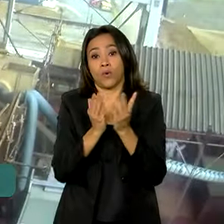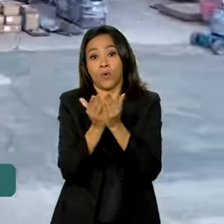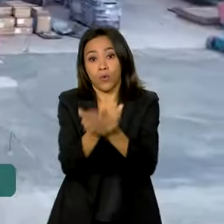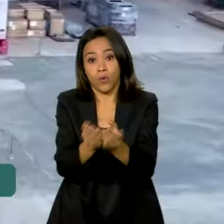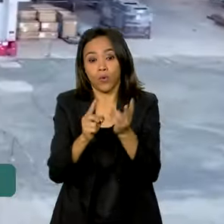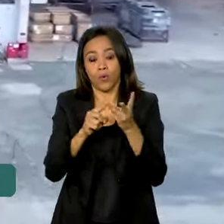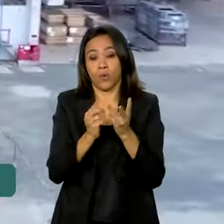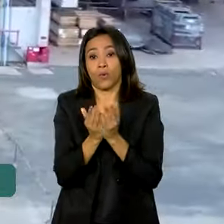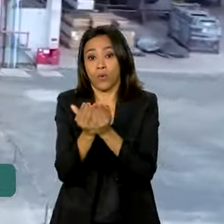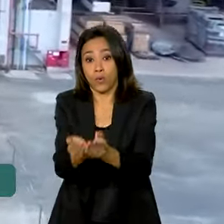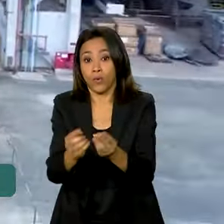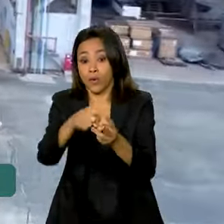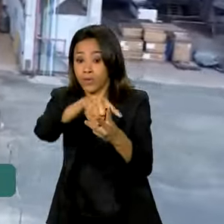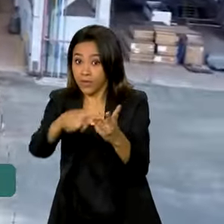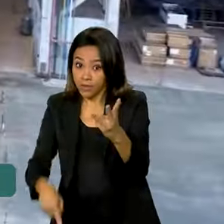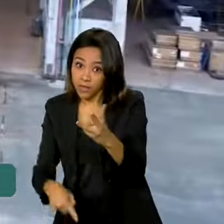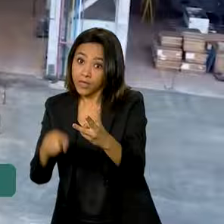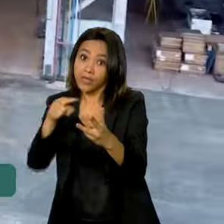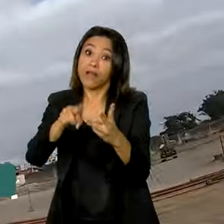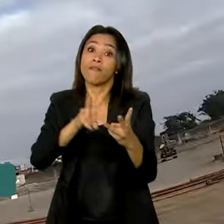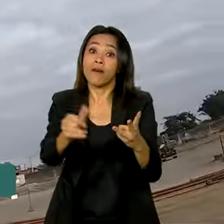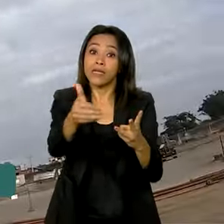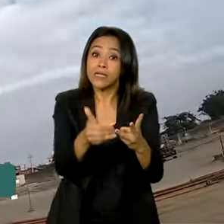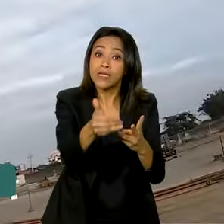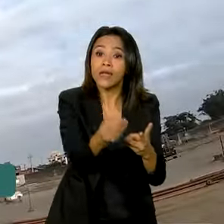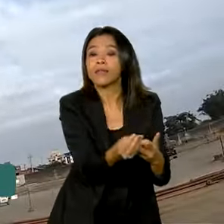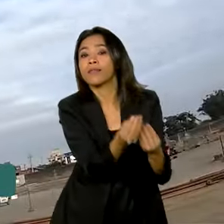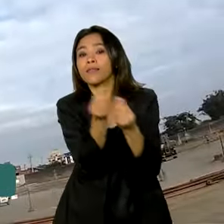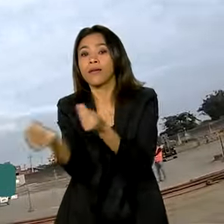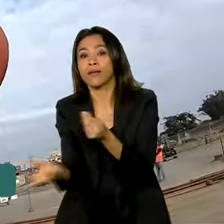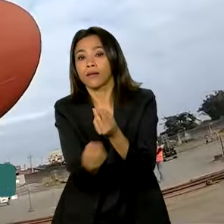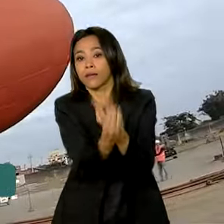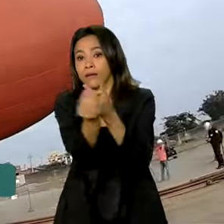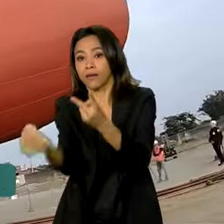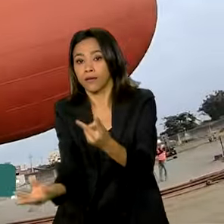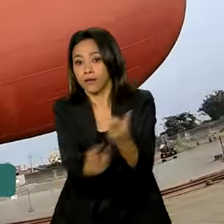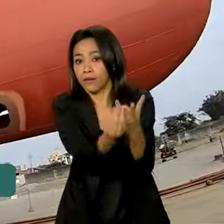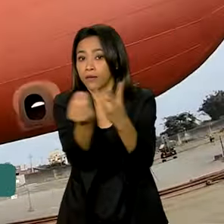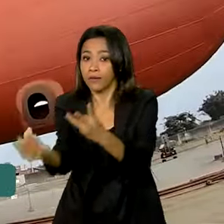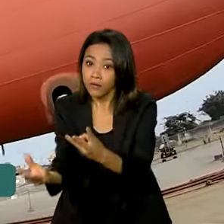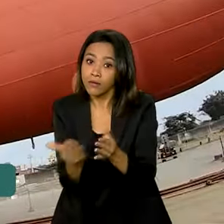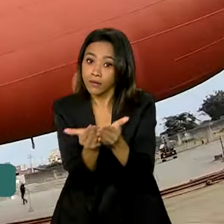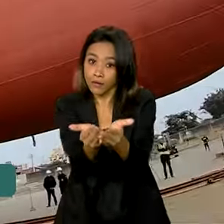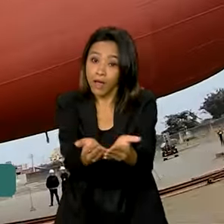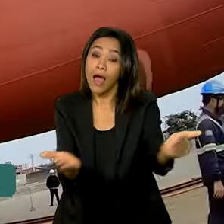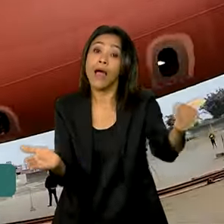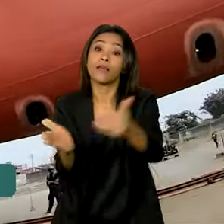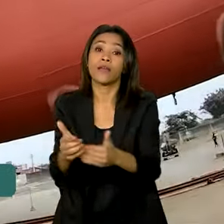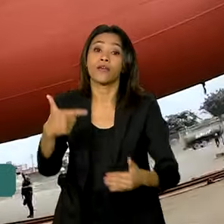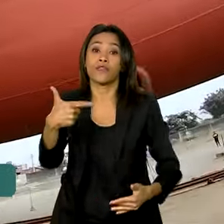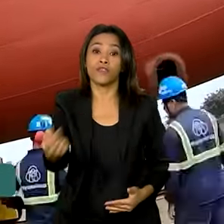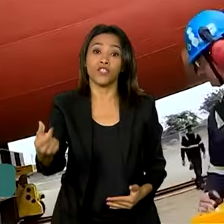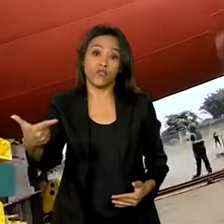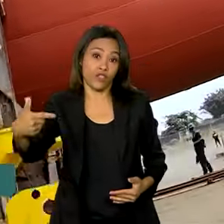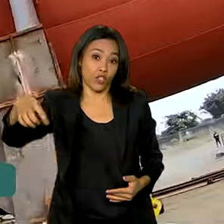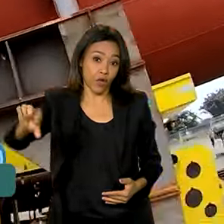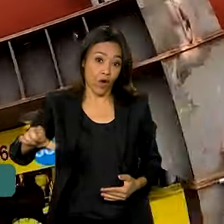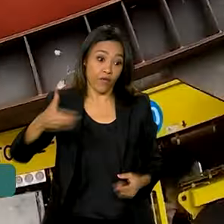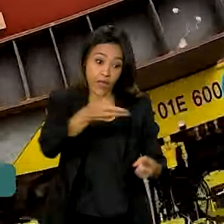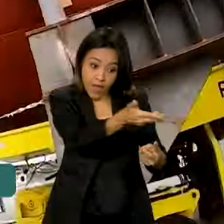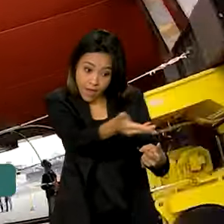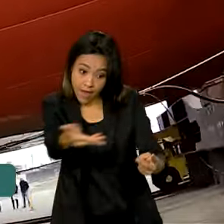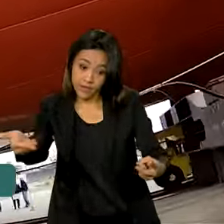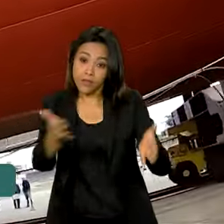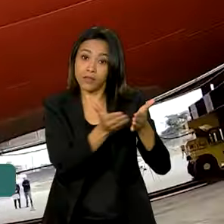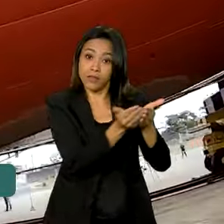Maris e Barros, serão entregues gradualmente até 2029. Os navios são frutos de